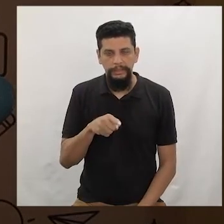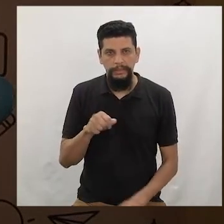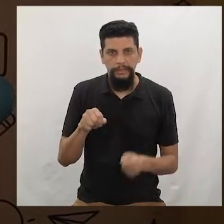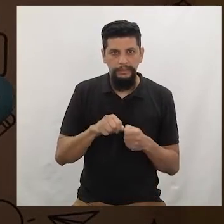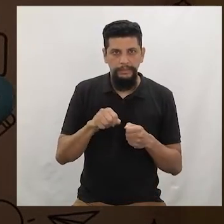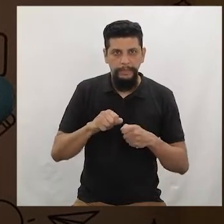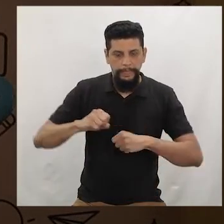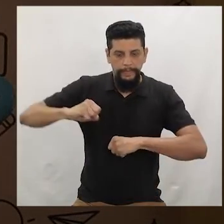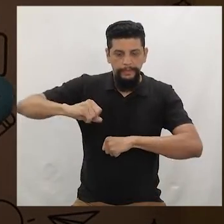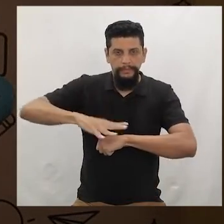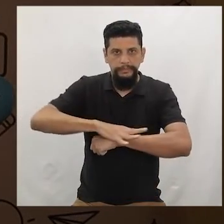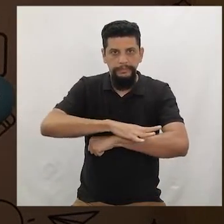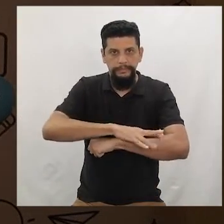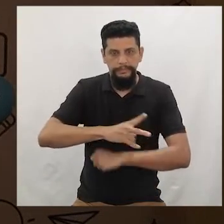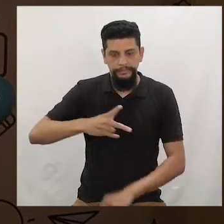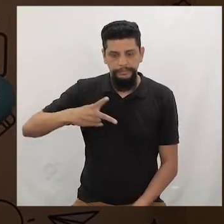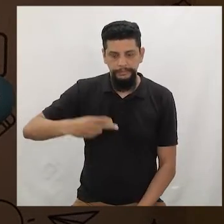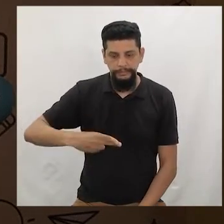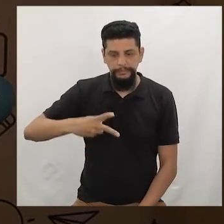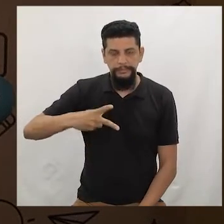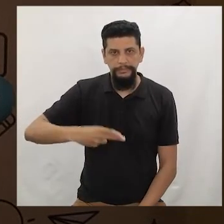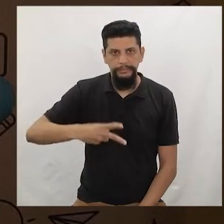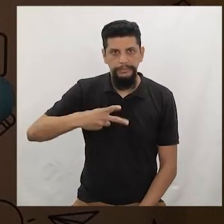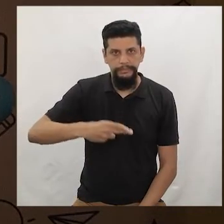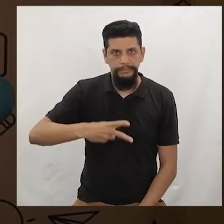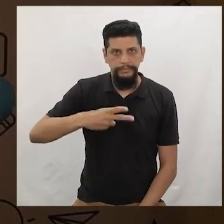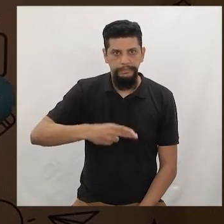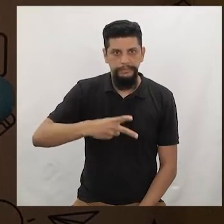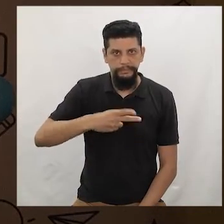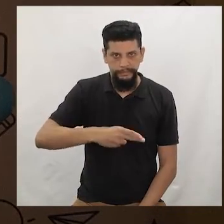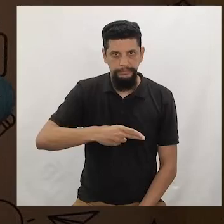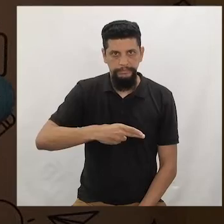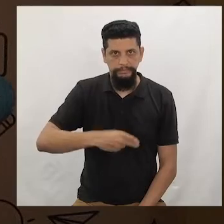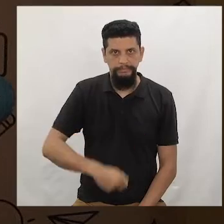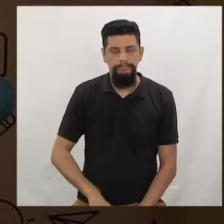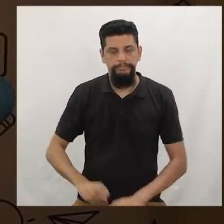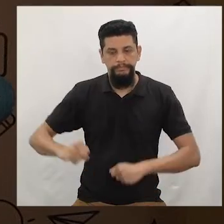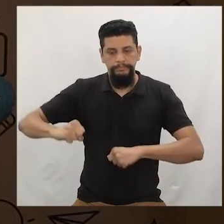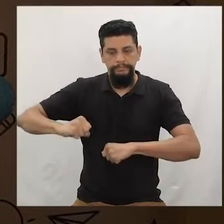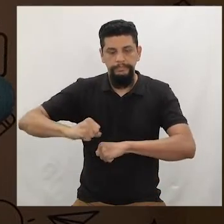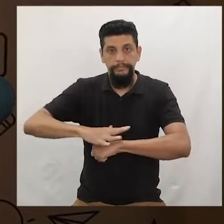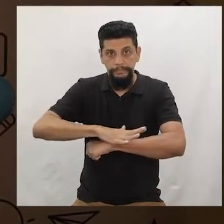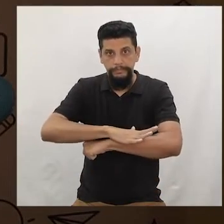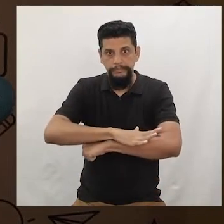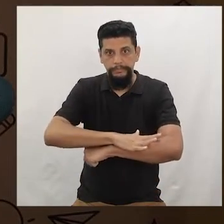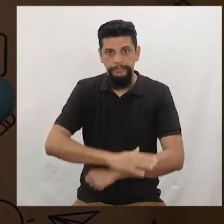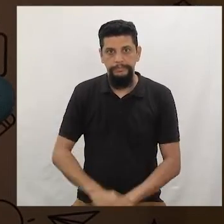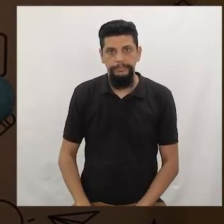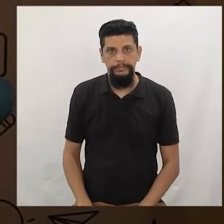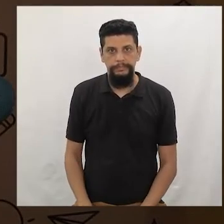Aqui vamos formar a sombra de uma tesoura, olhem lá a sombra.